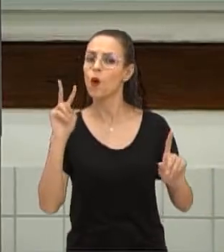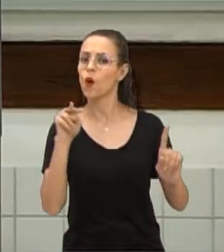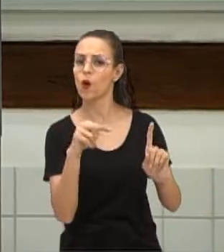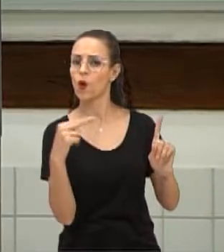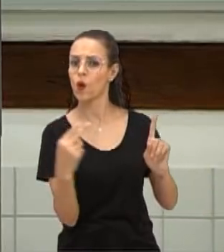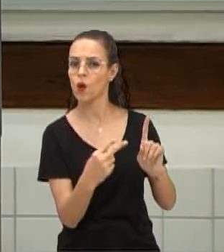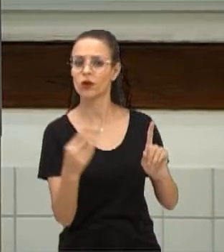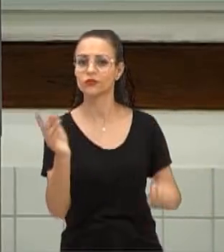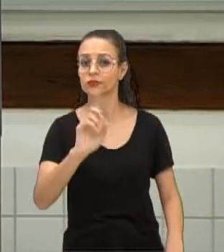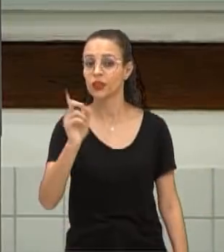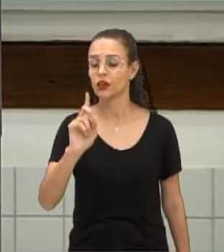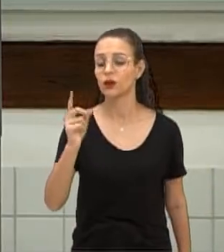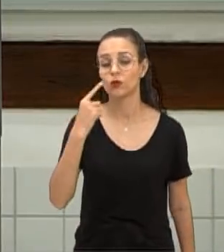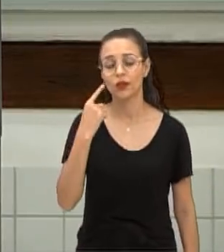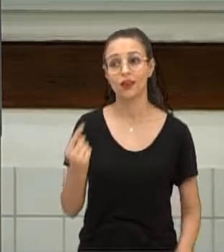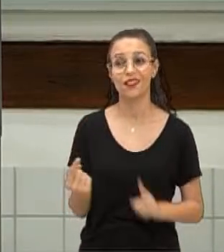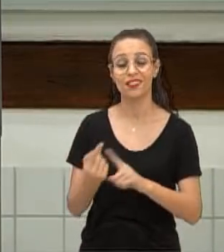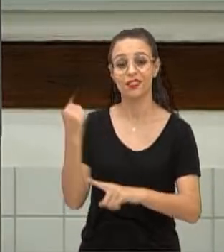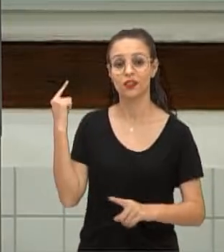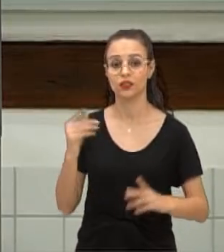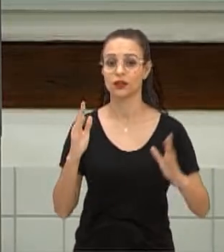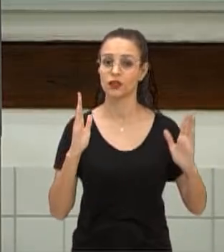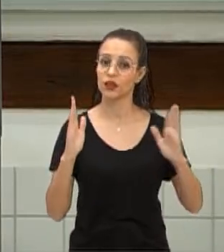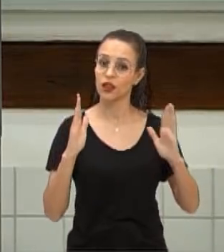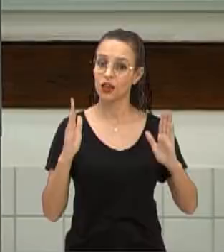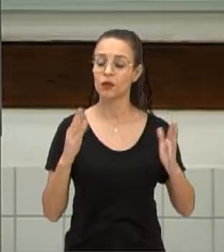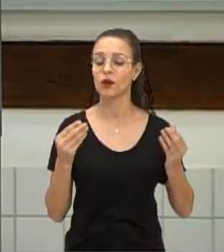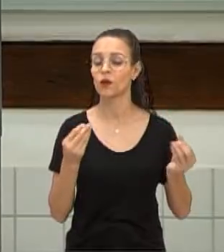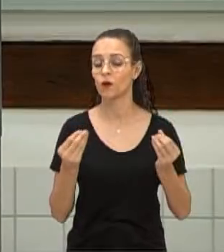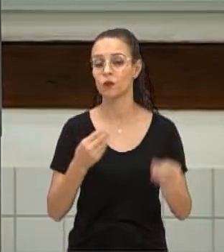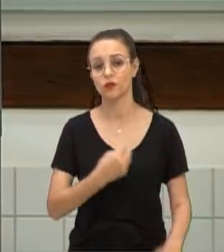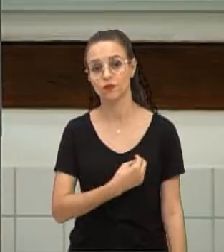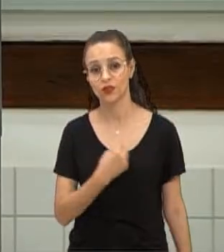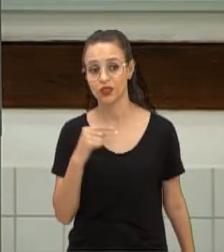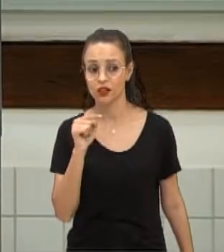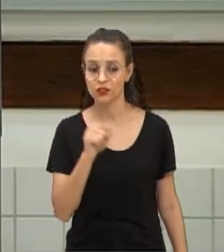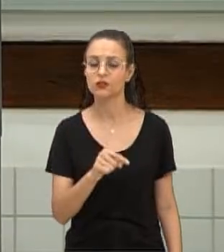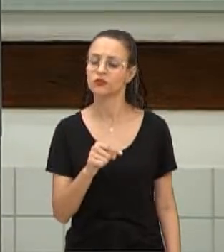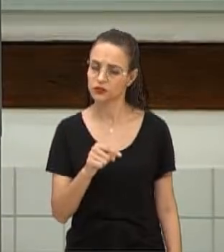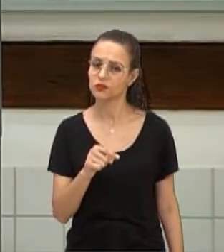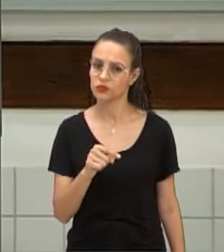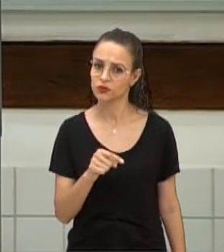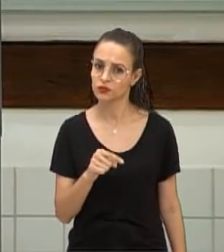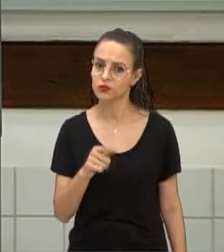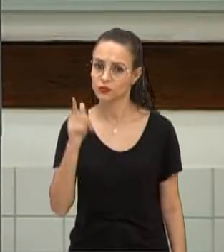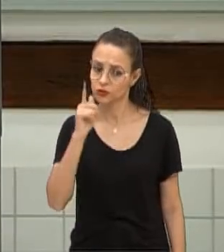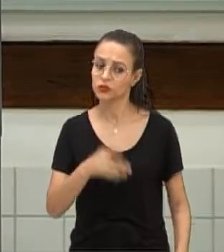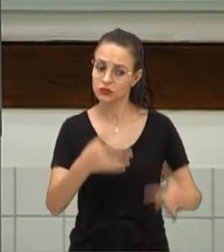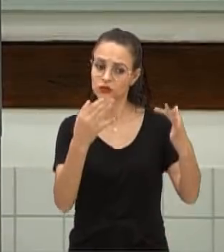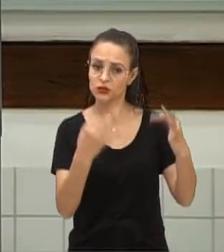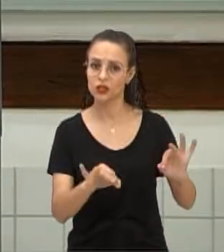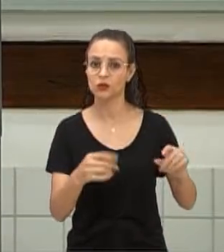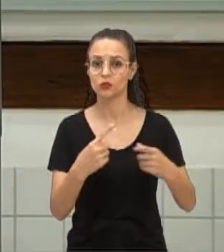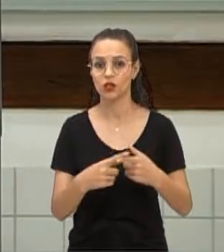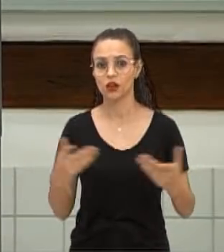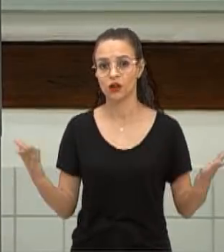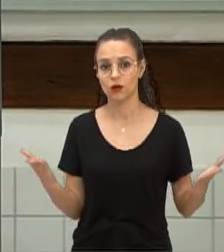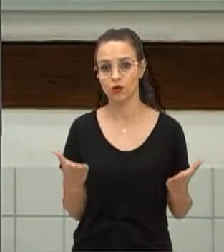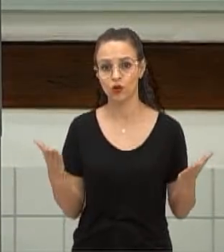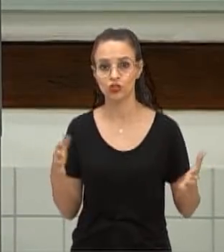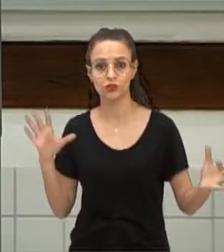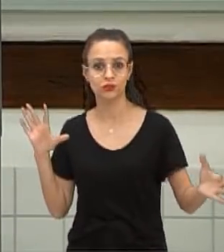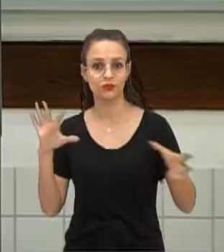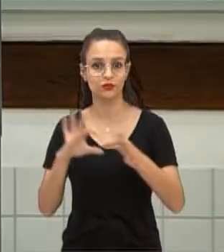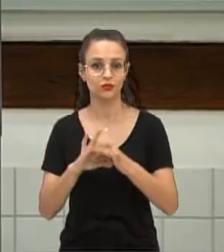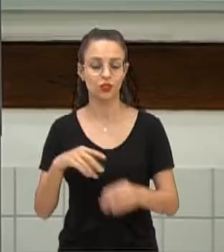olhar pela perspectiva que naquela época, com as condições que ele tinha disponível, ele teve muito acerto. Porque se hoje ele está fazendo parte